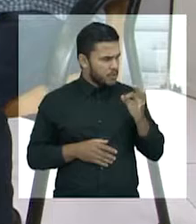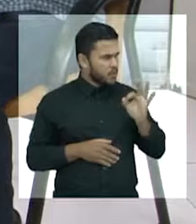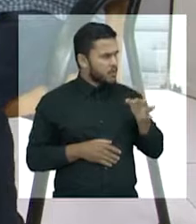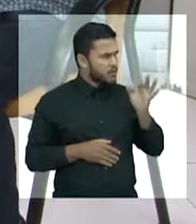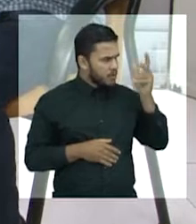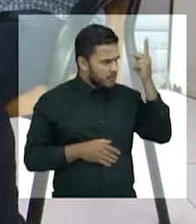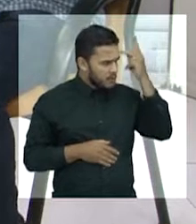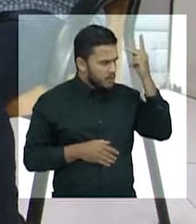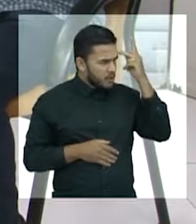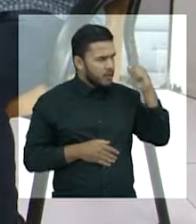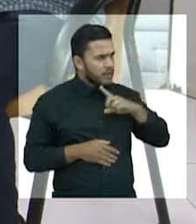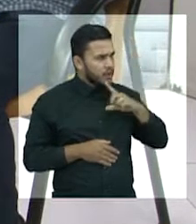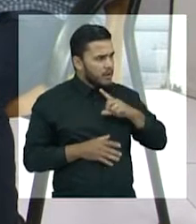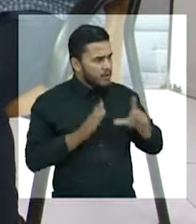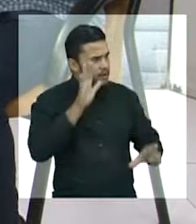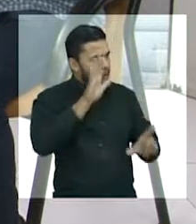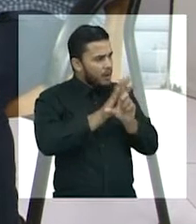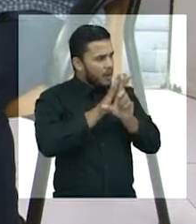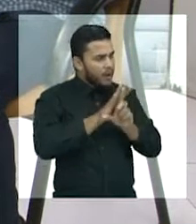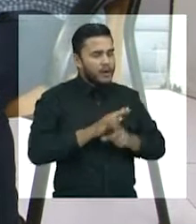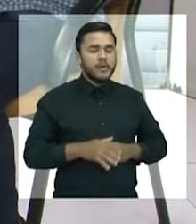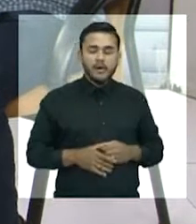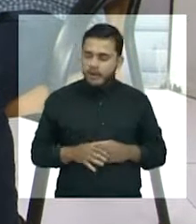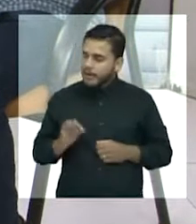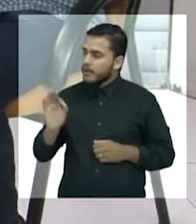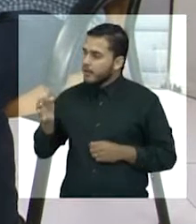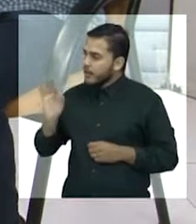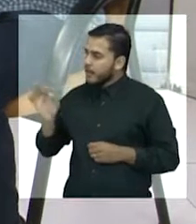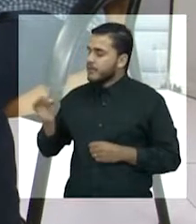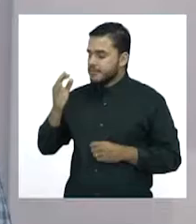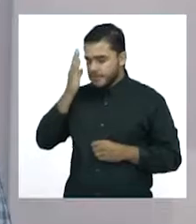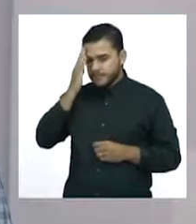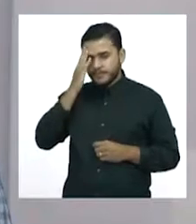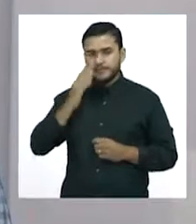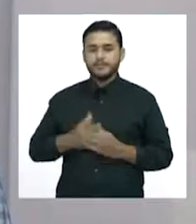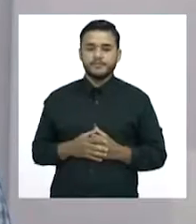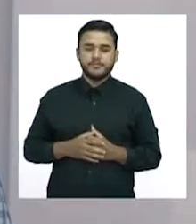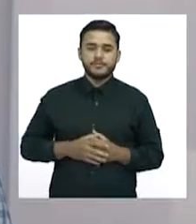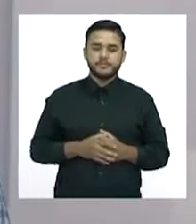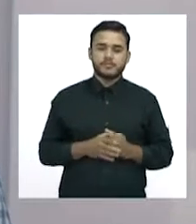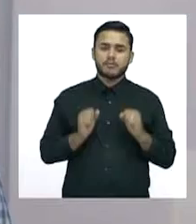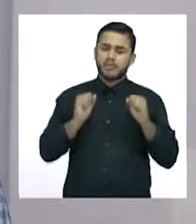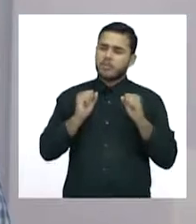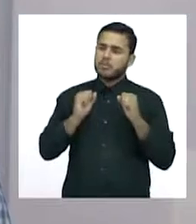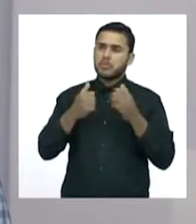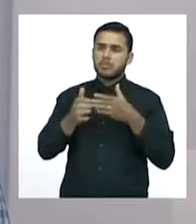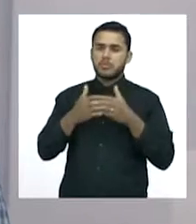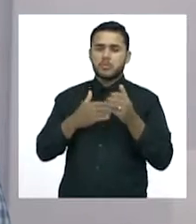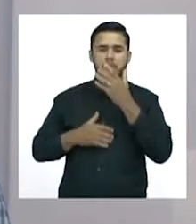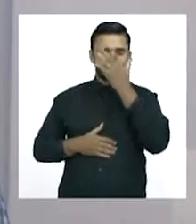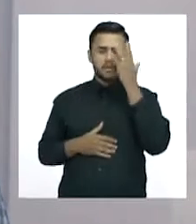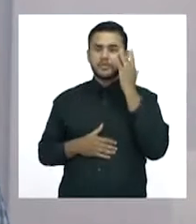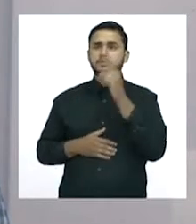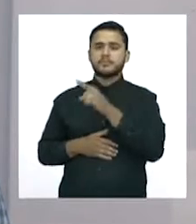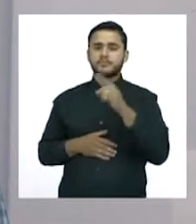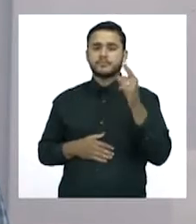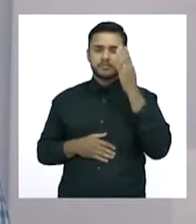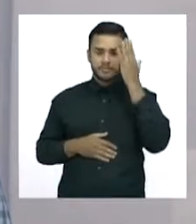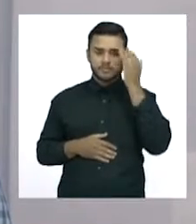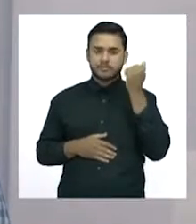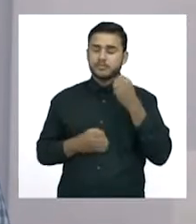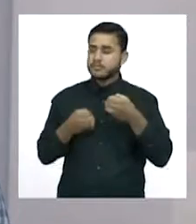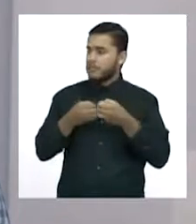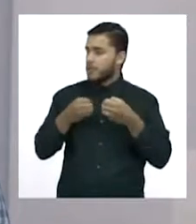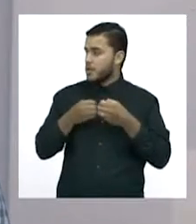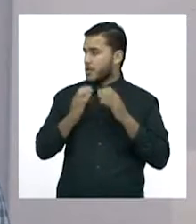A gente tem uma superpopulação de pombo. Isso é fato. Pode perguntar a qualquer pessoa que ela vai encontrar ou perto da